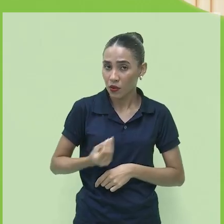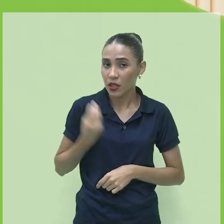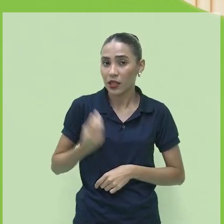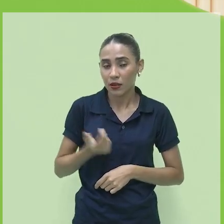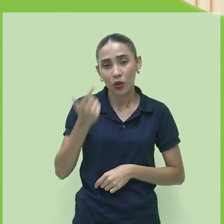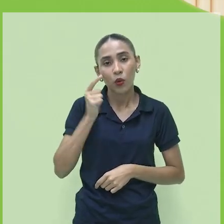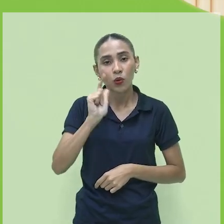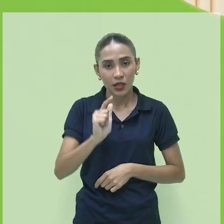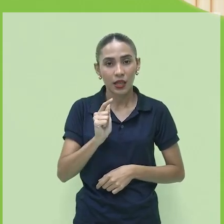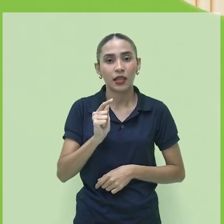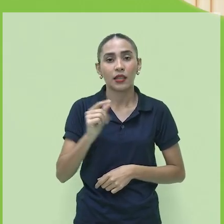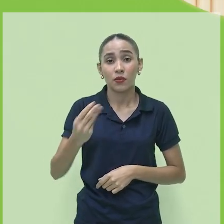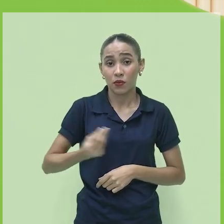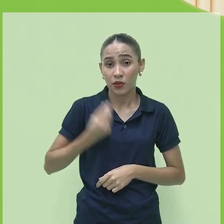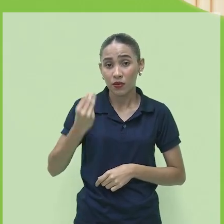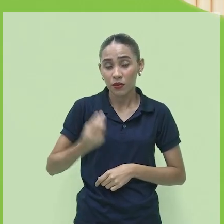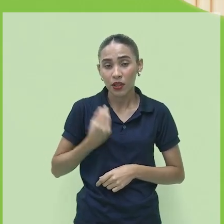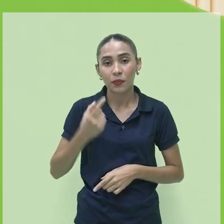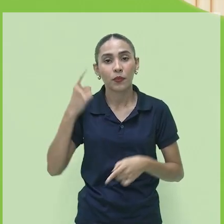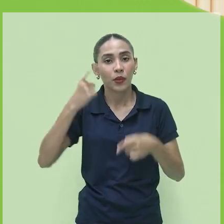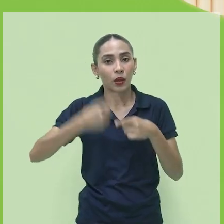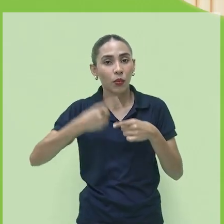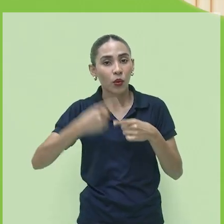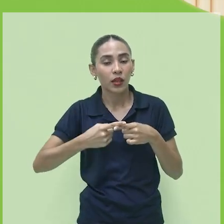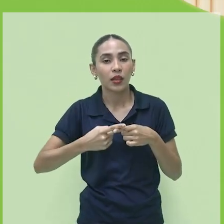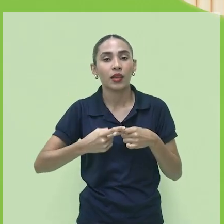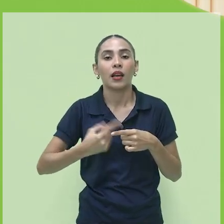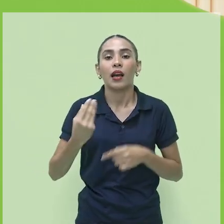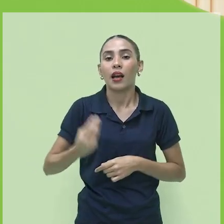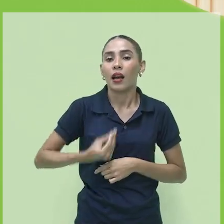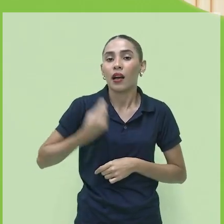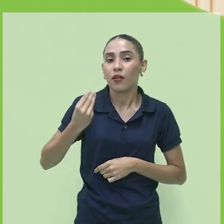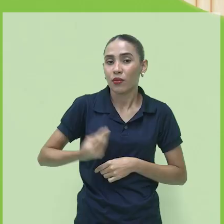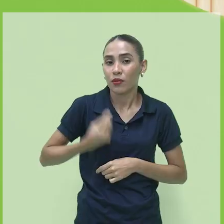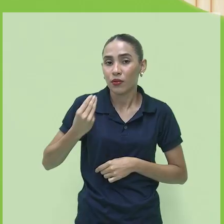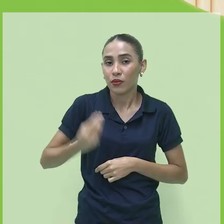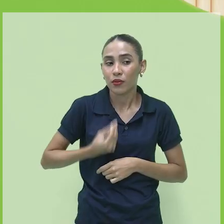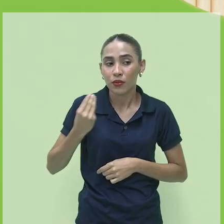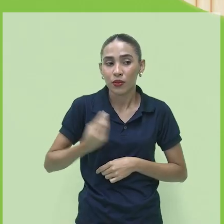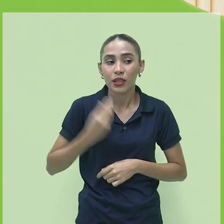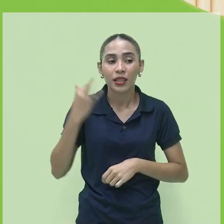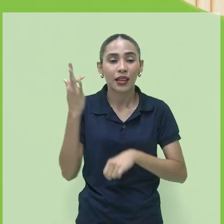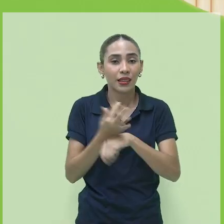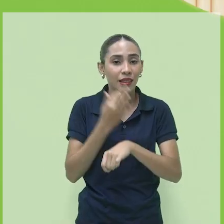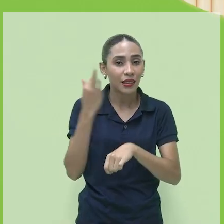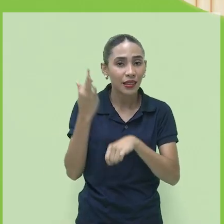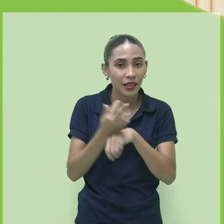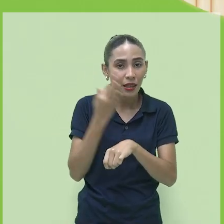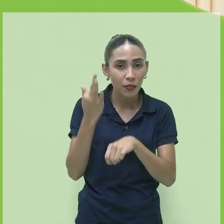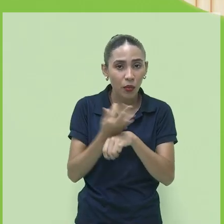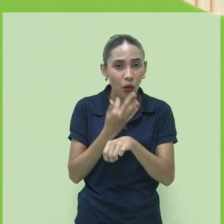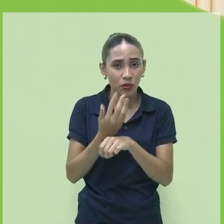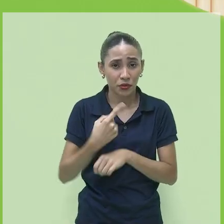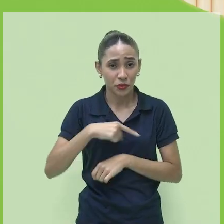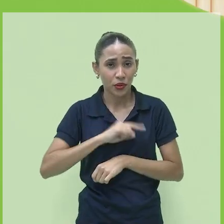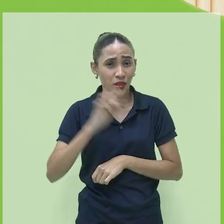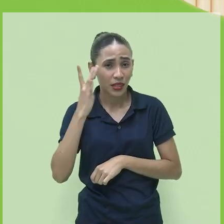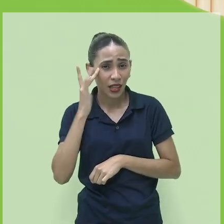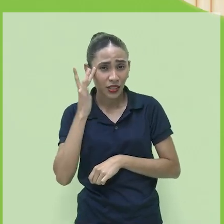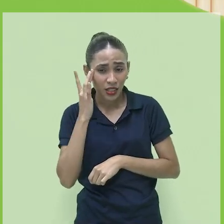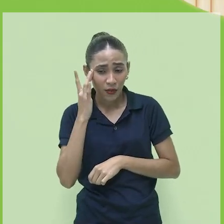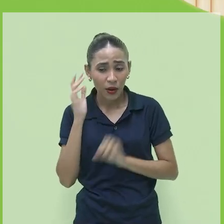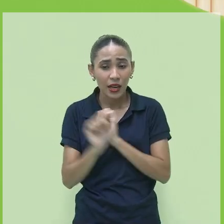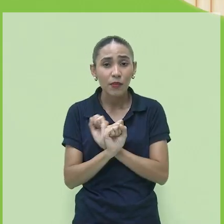pode sobreviver a essas condições. Porque a vida, gente, a vida ela é teimosa. Onde